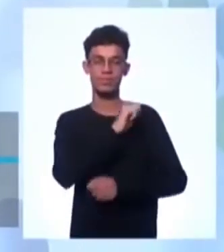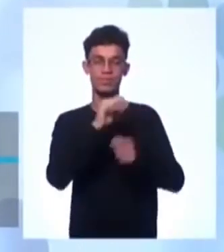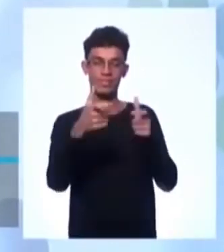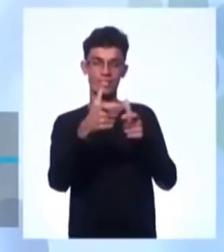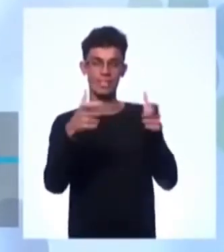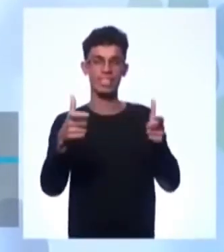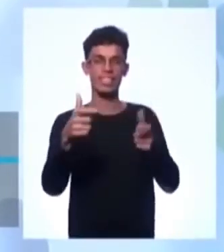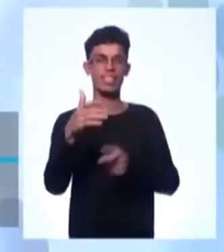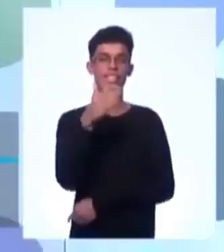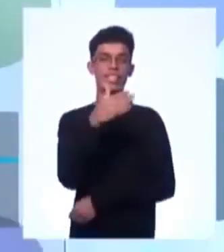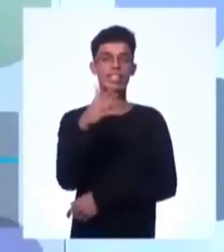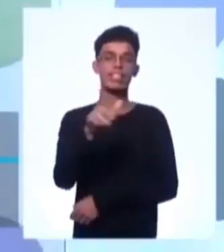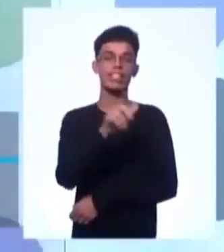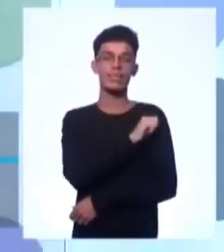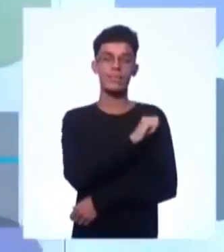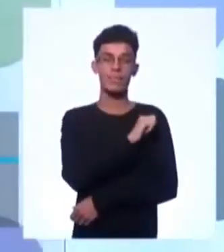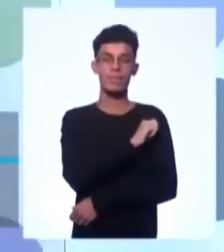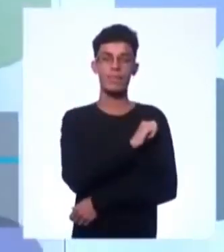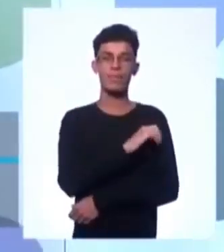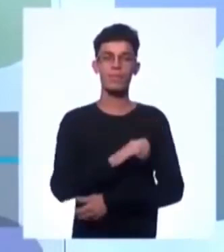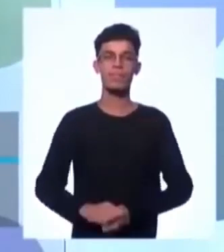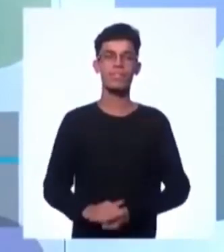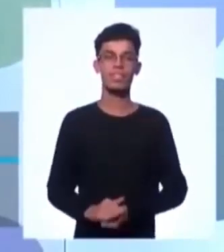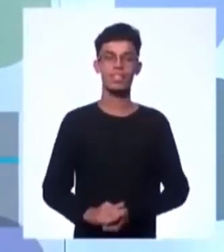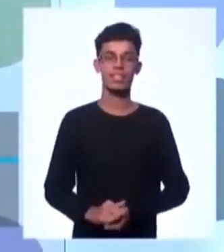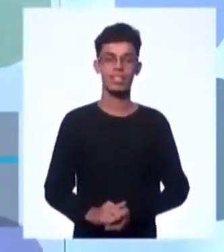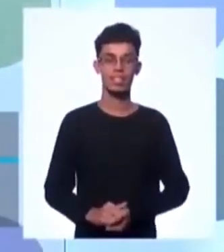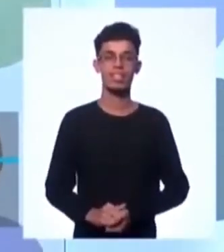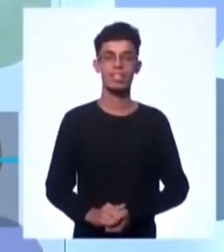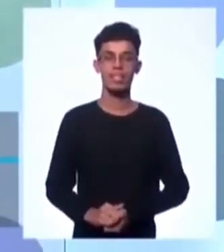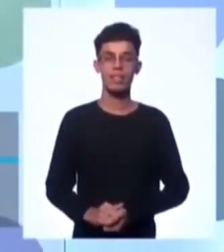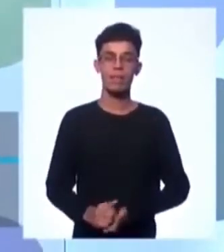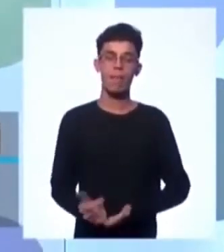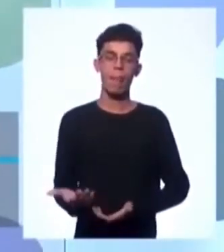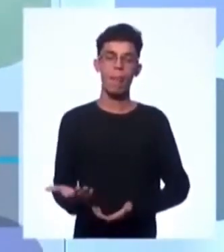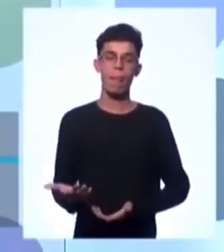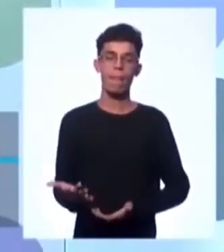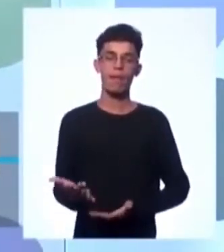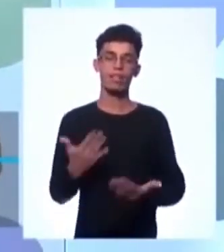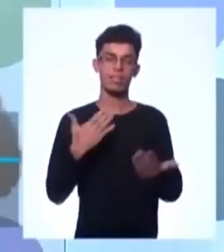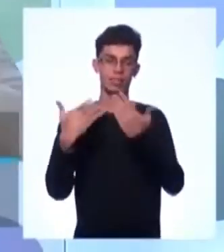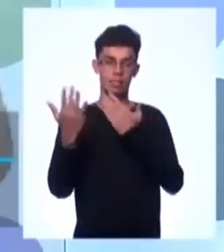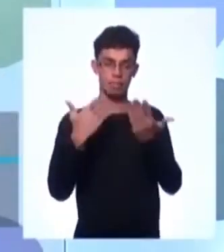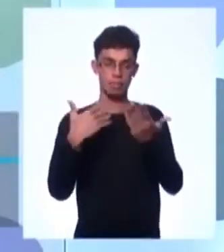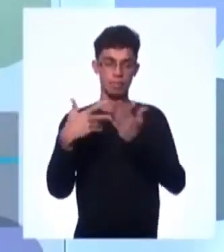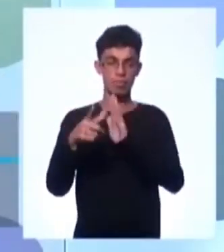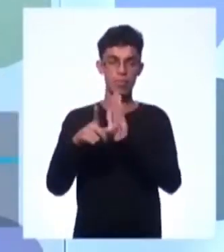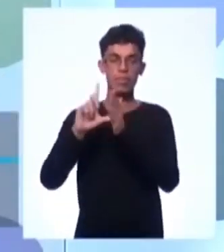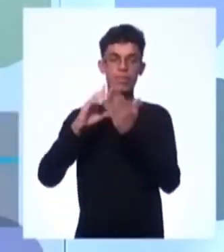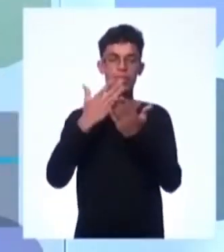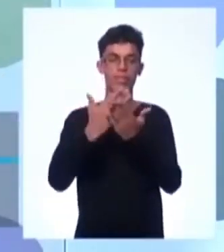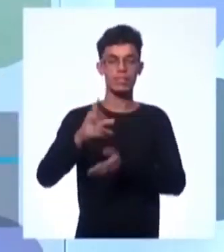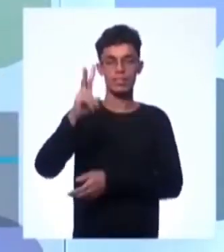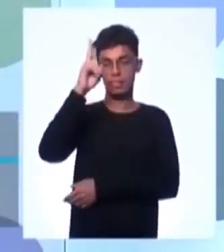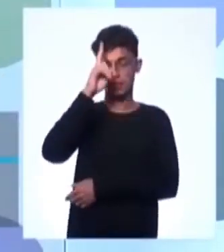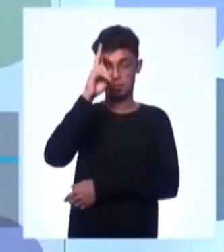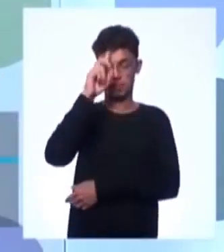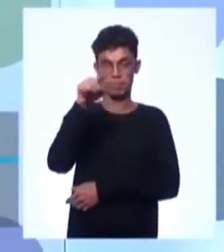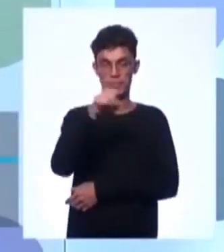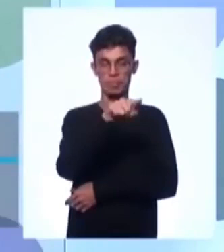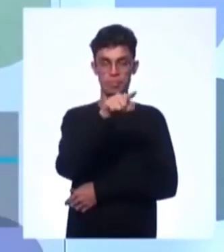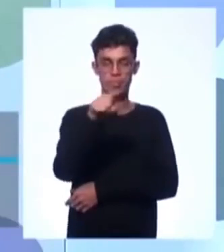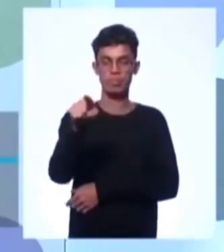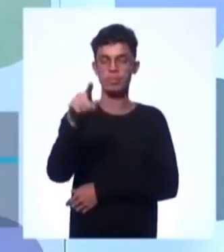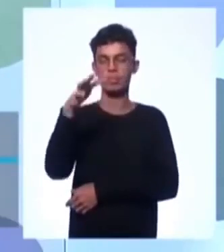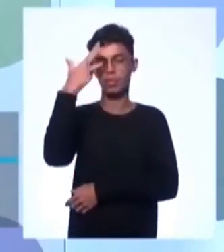muitos alunos, né? Bom, vamos então falar aqui um pouquinho sobre o que a gente discutiu na aula anterior. Lembra que na aula anterior você chegou